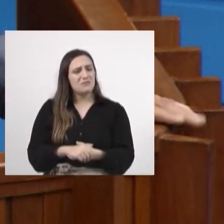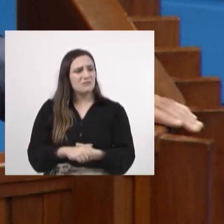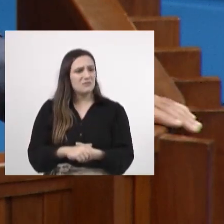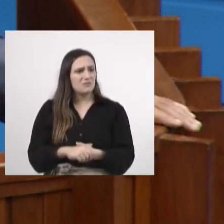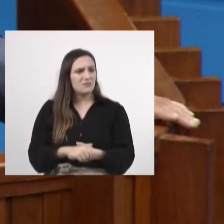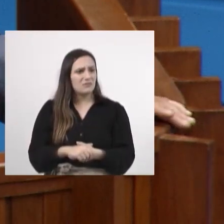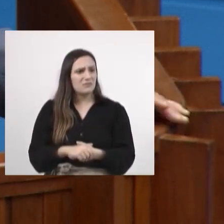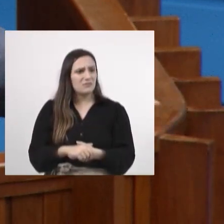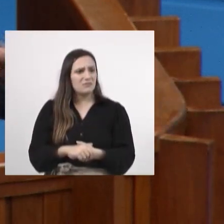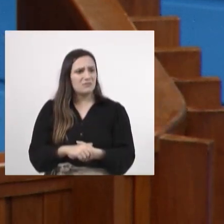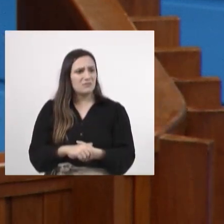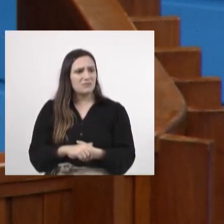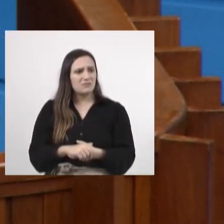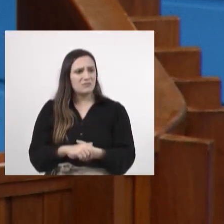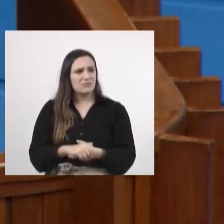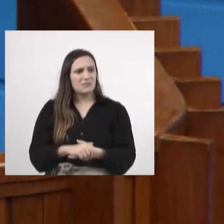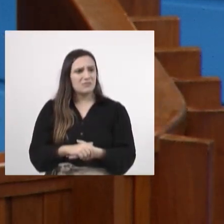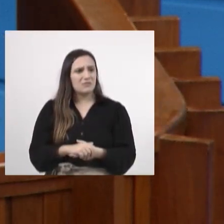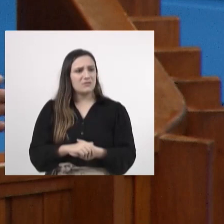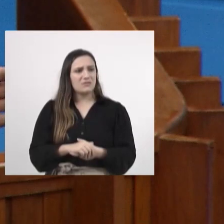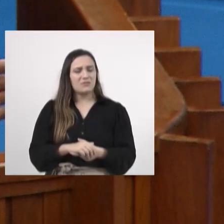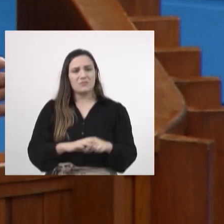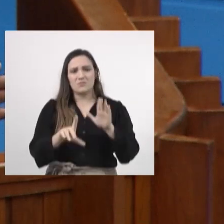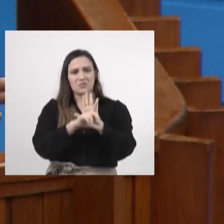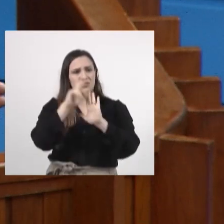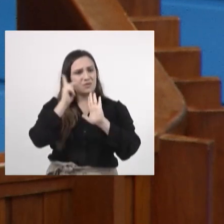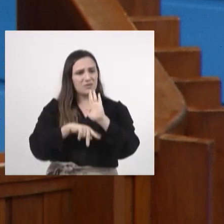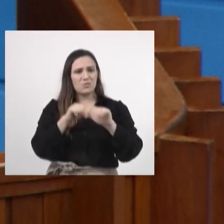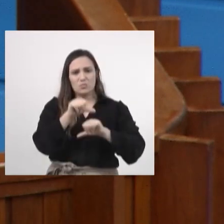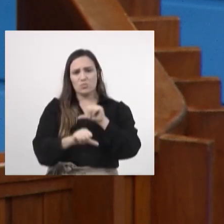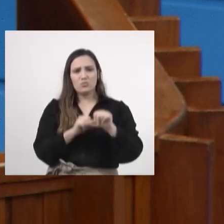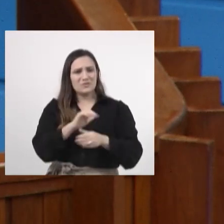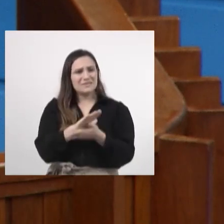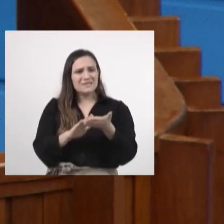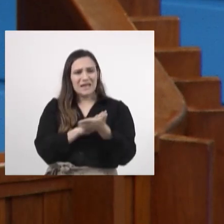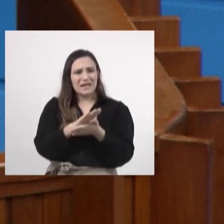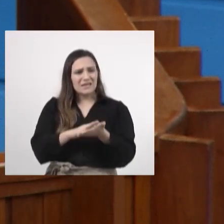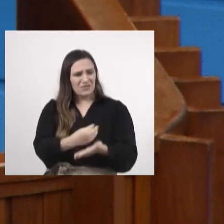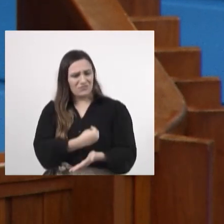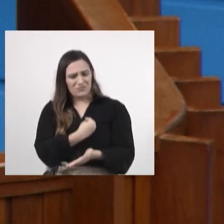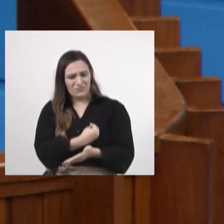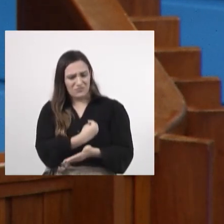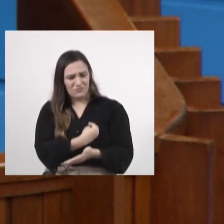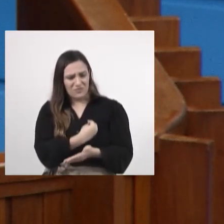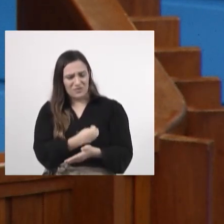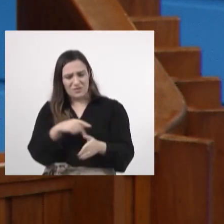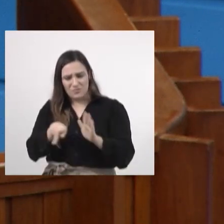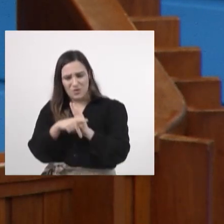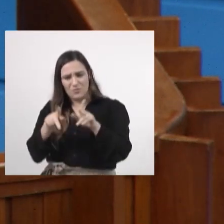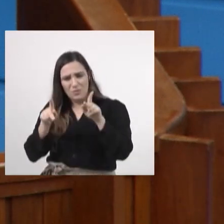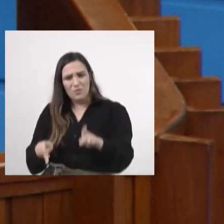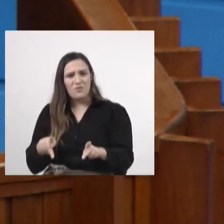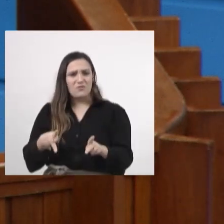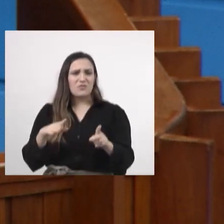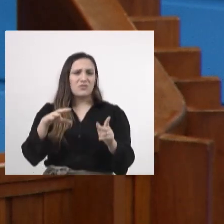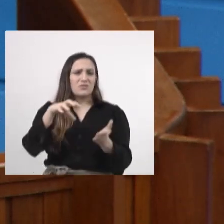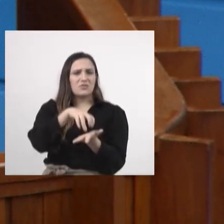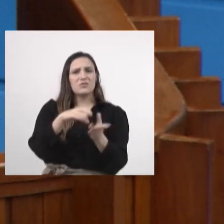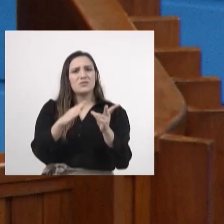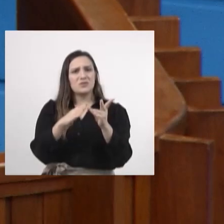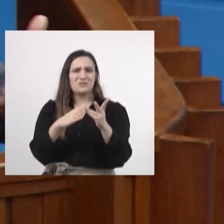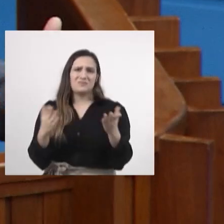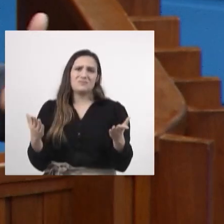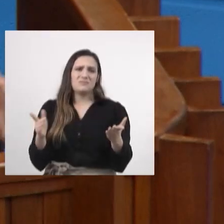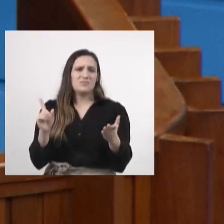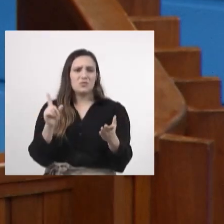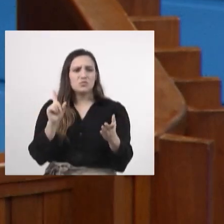projeto de lei, ele não está alterando nada na vida dos índios. Ele está apenas trazendo segurança jurídica